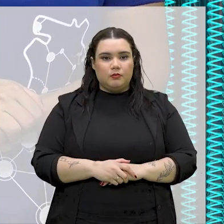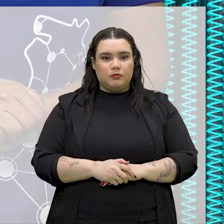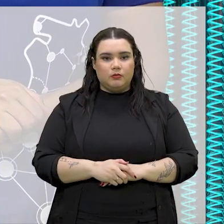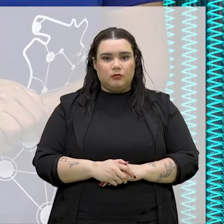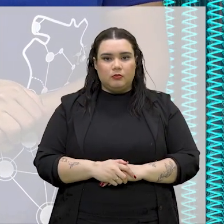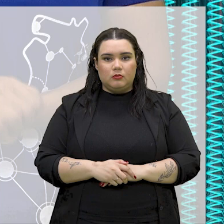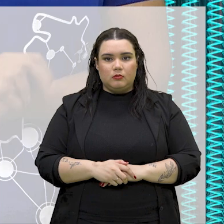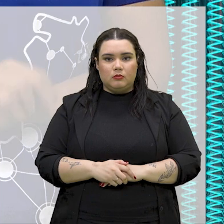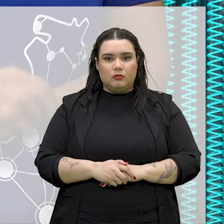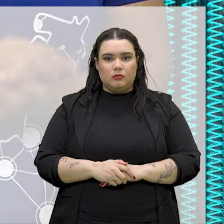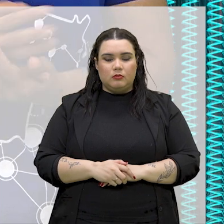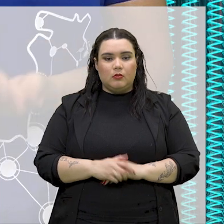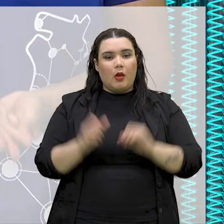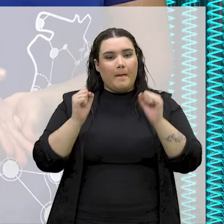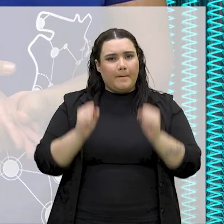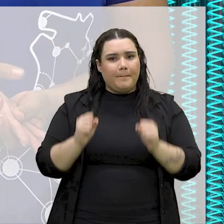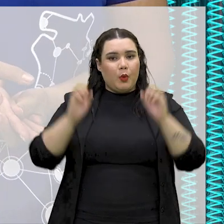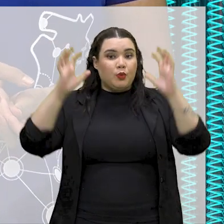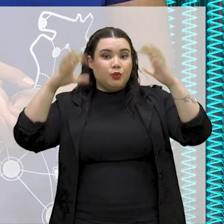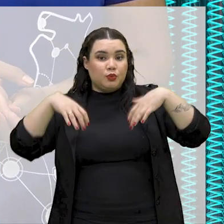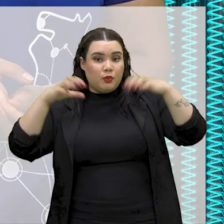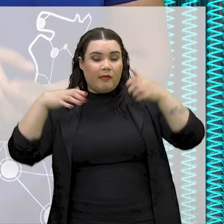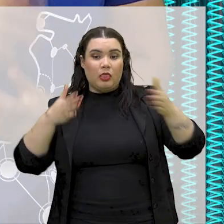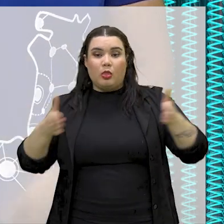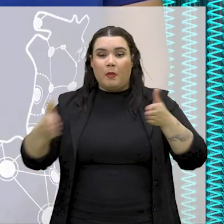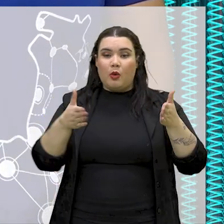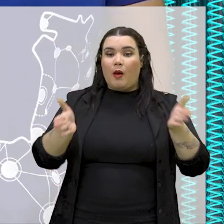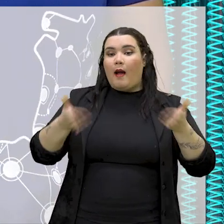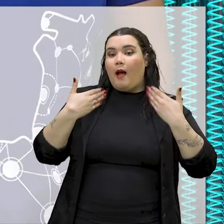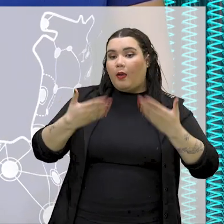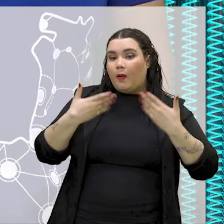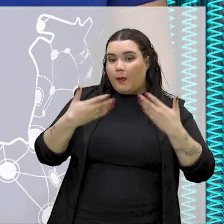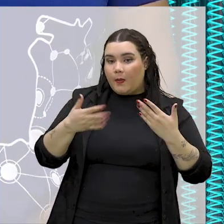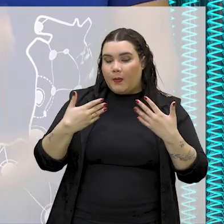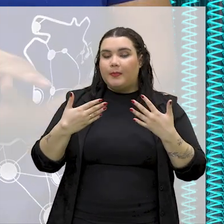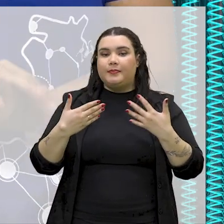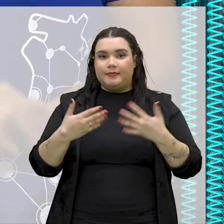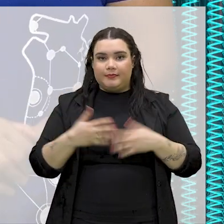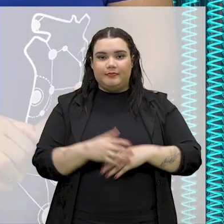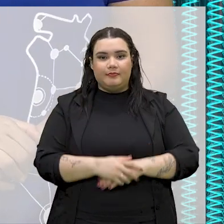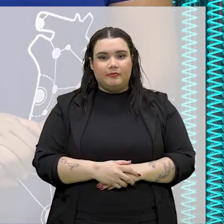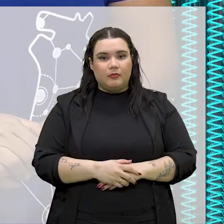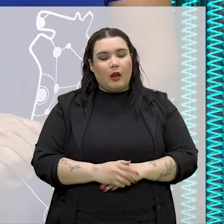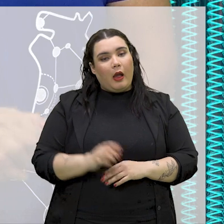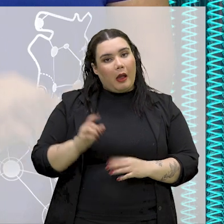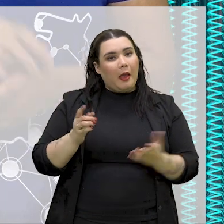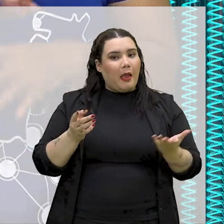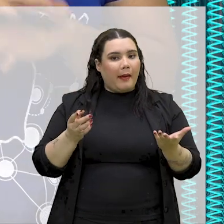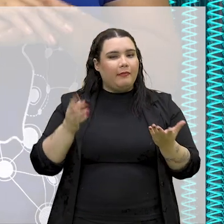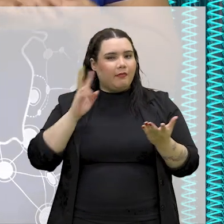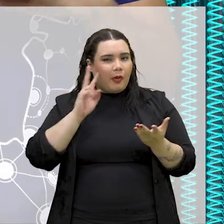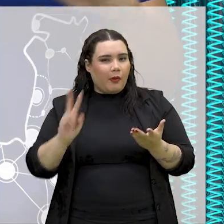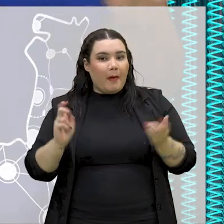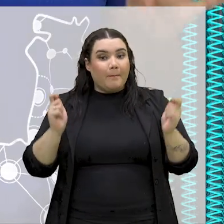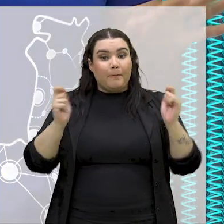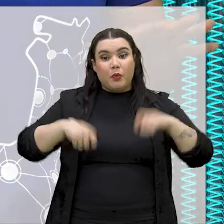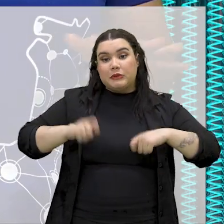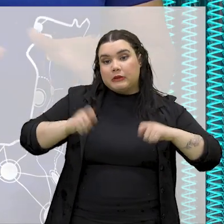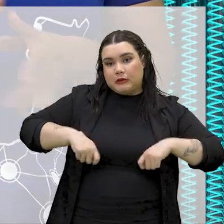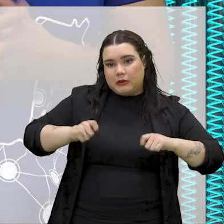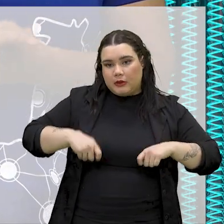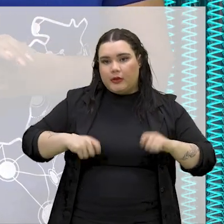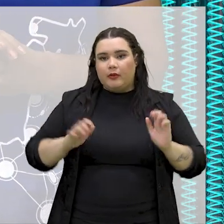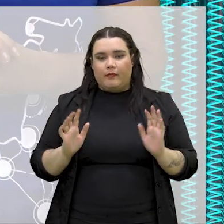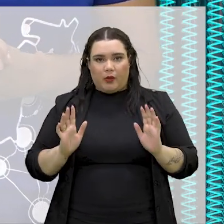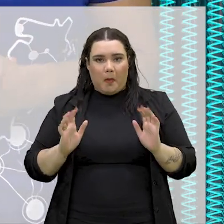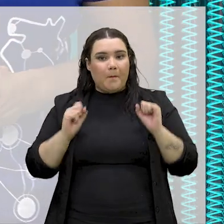the summer. Pode chover no verão, ok? Aqui é uma possibilidade